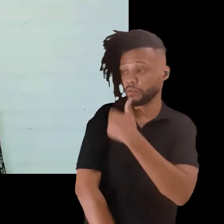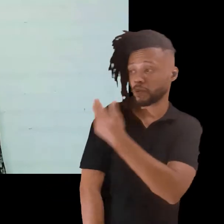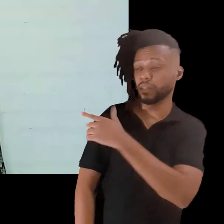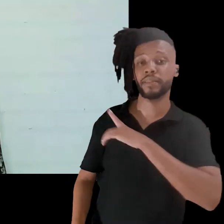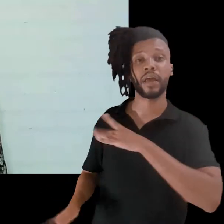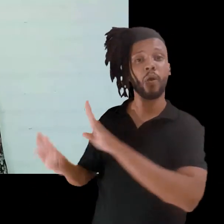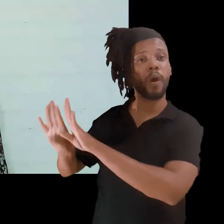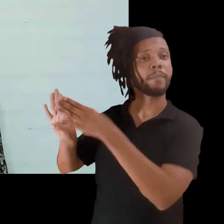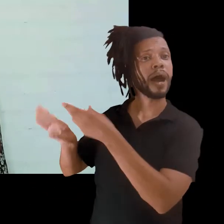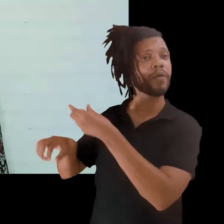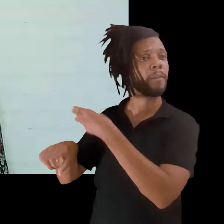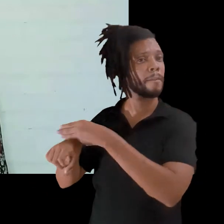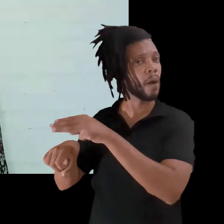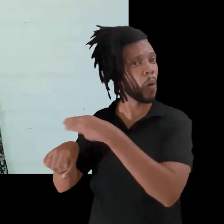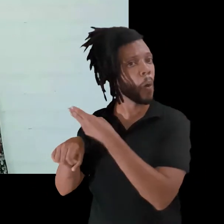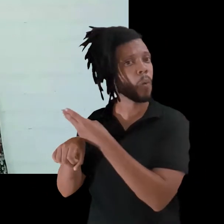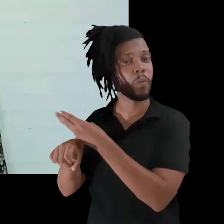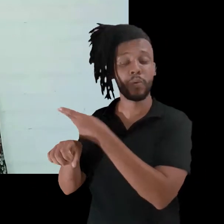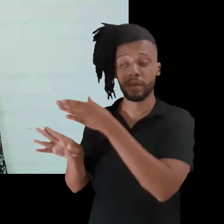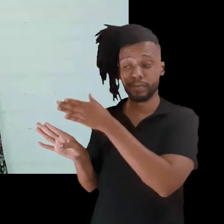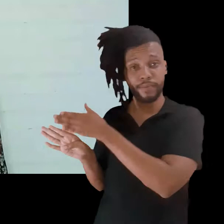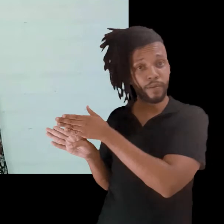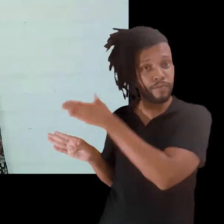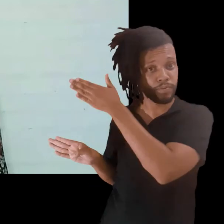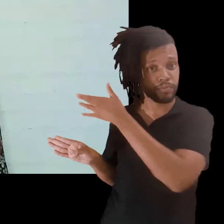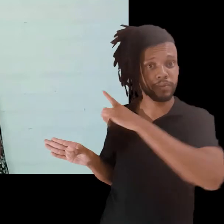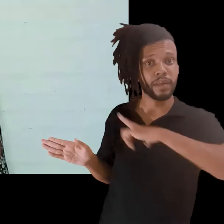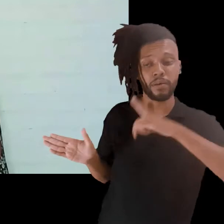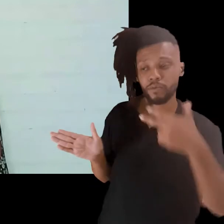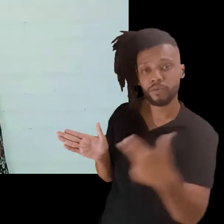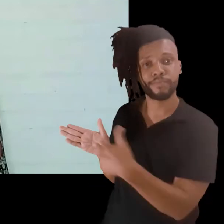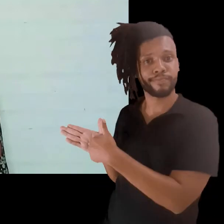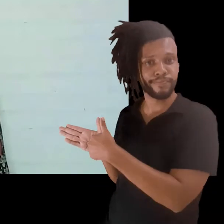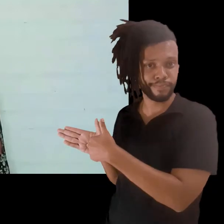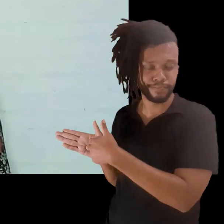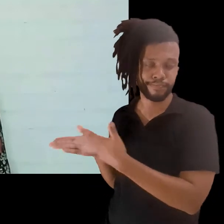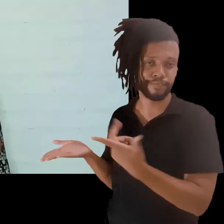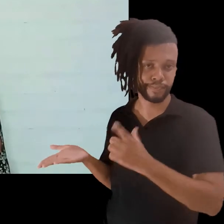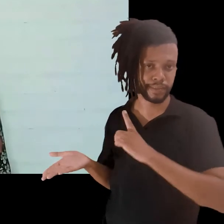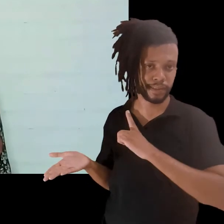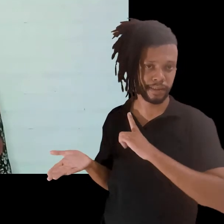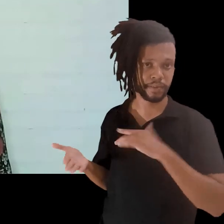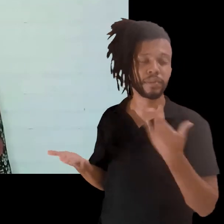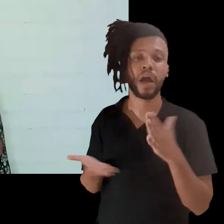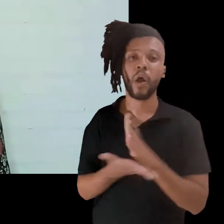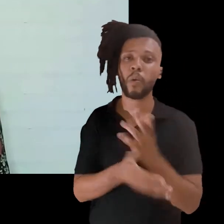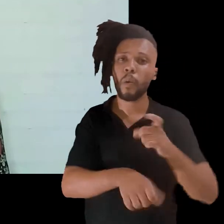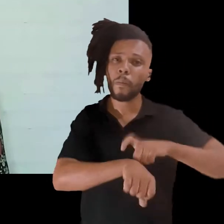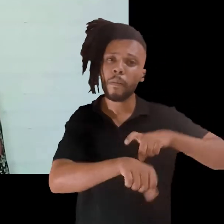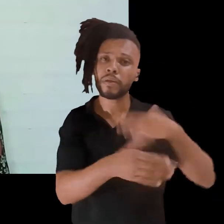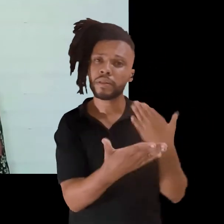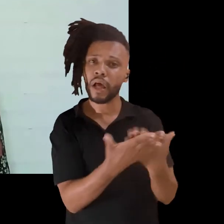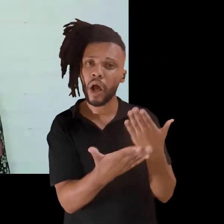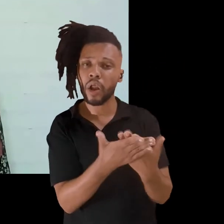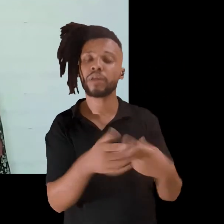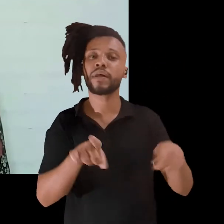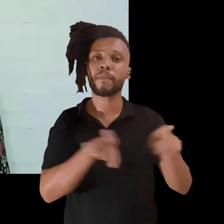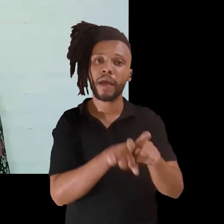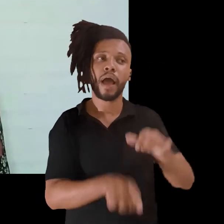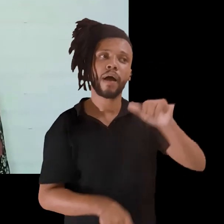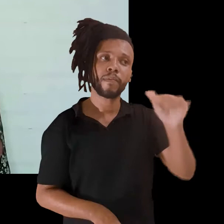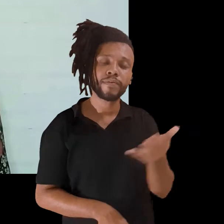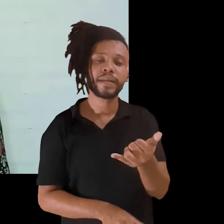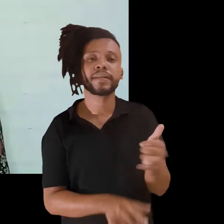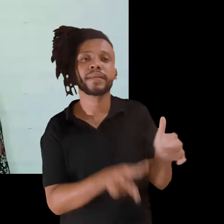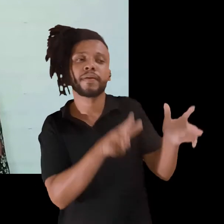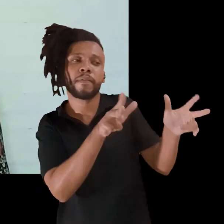marrom claro e deste mesmo lado, ao fundo, há uma tomada. Em alguns momentos da aula, eu também me